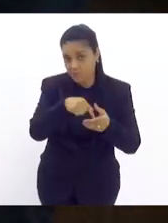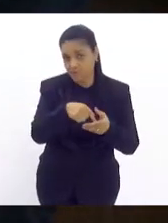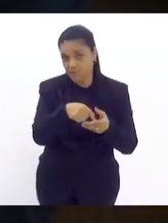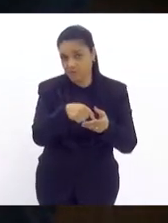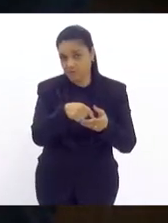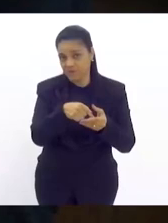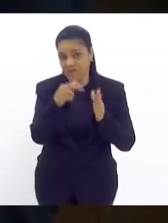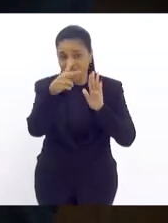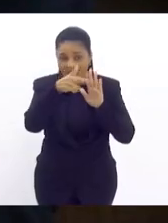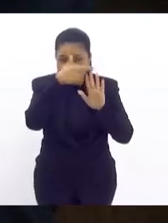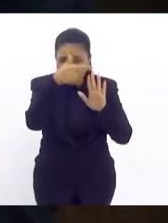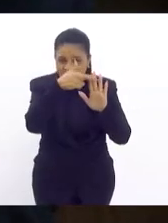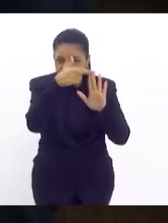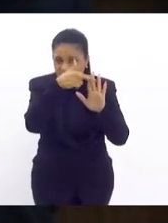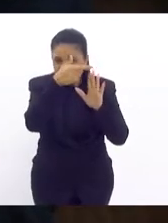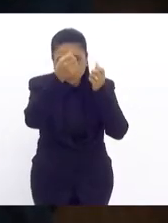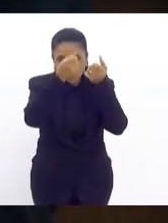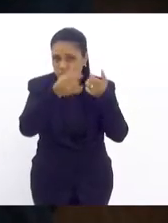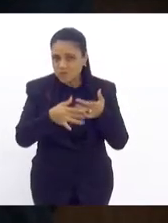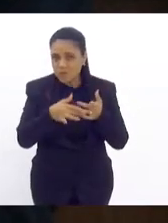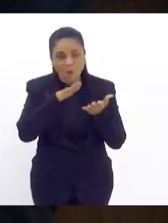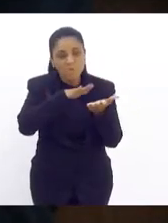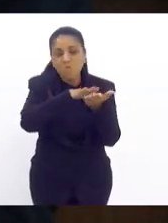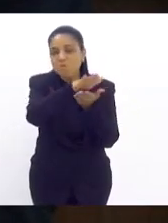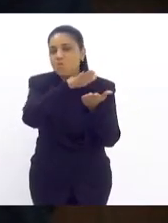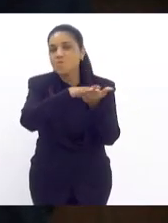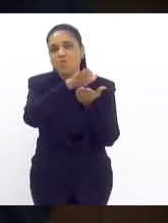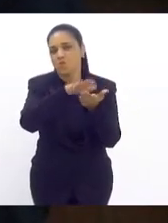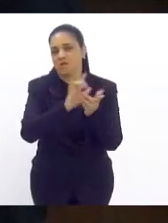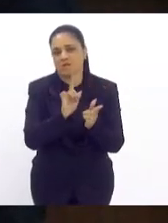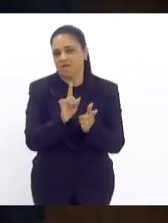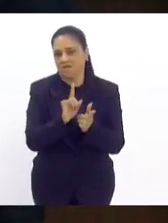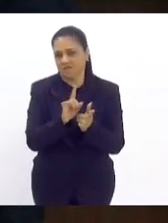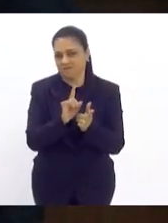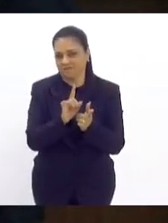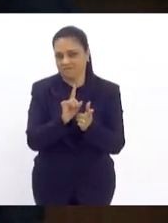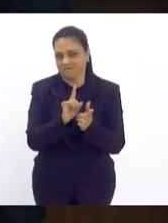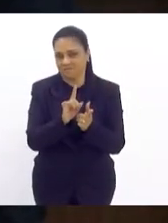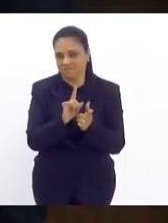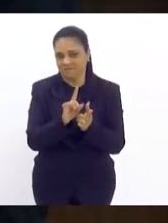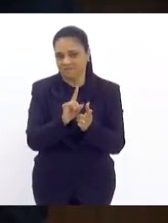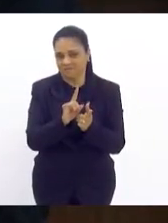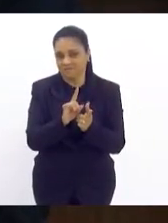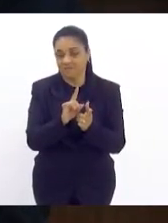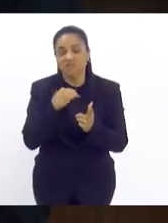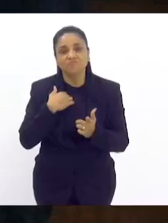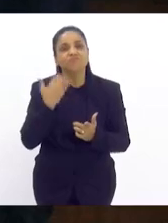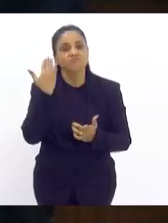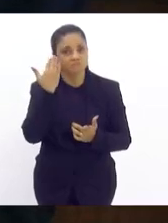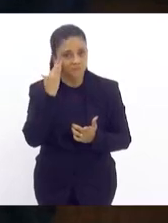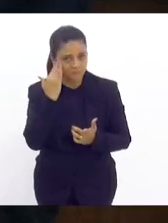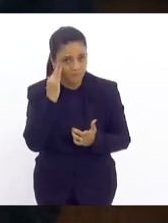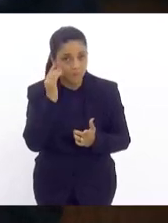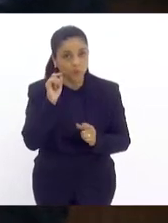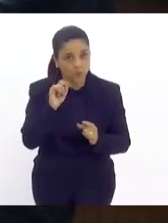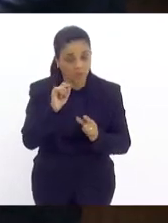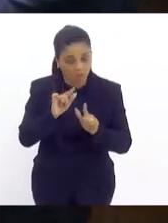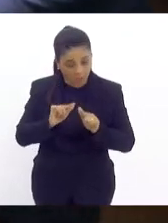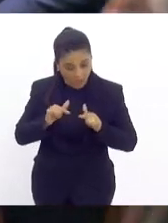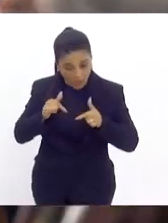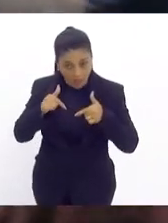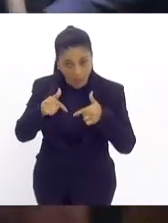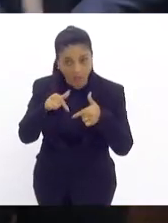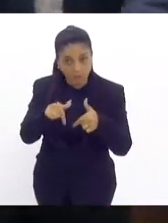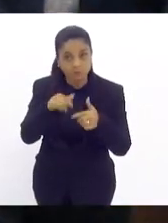não fala sequer em ser publicada por funcionamento da frente a gente pode ter uma compreensão de que qualquer ato nessa casa